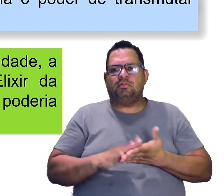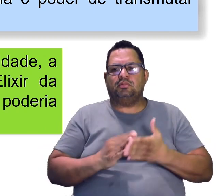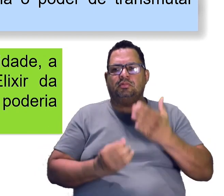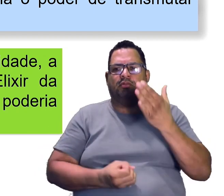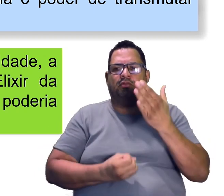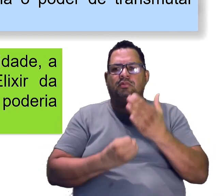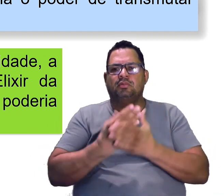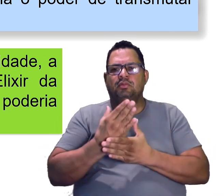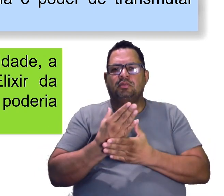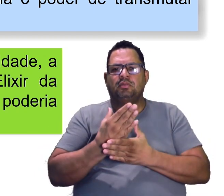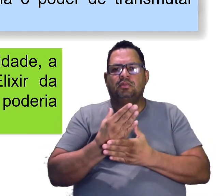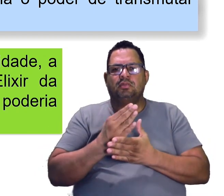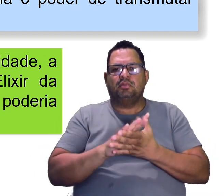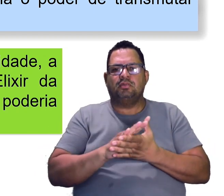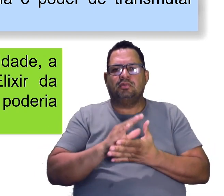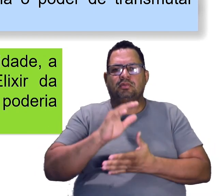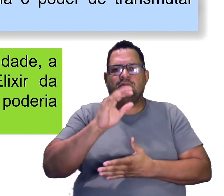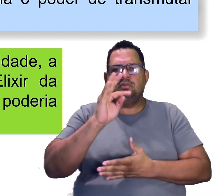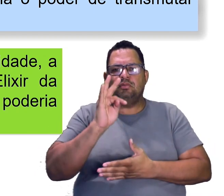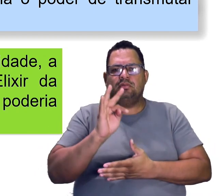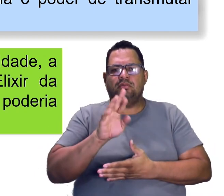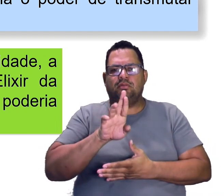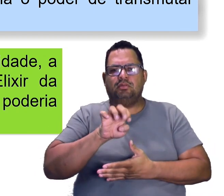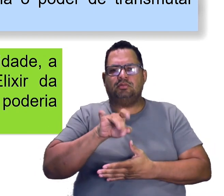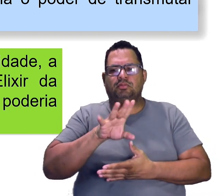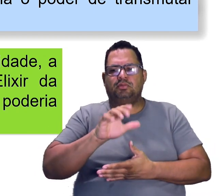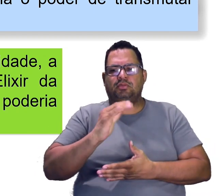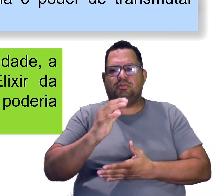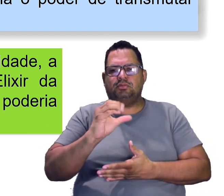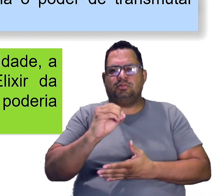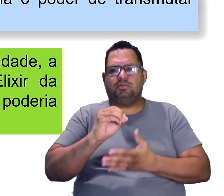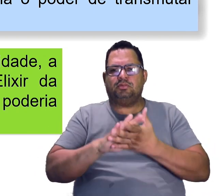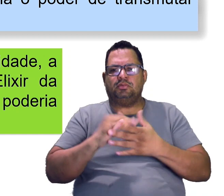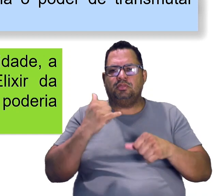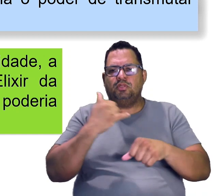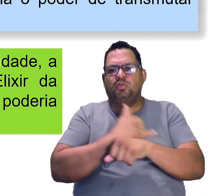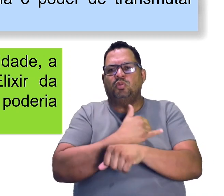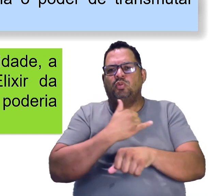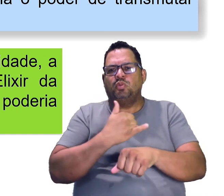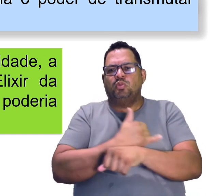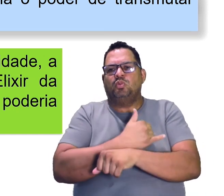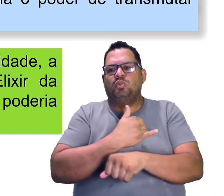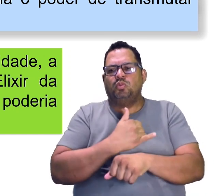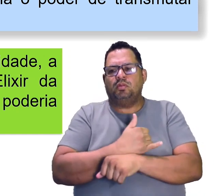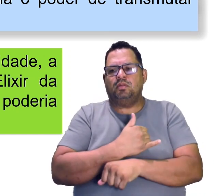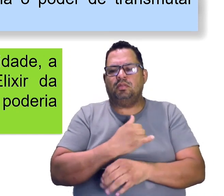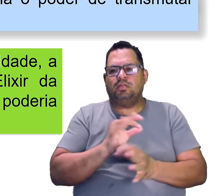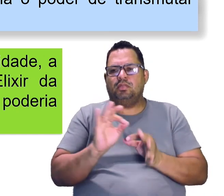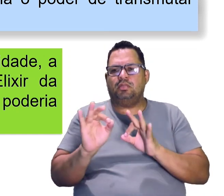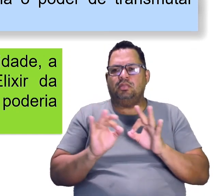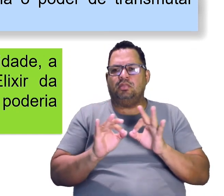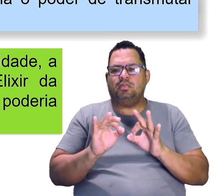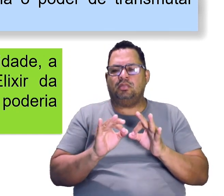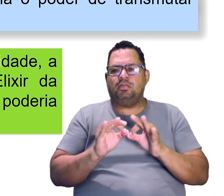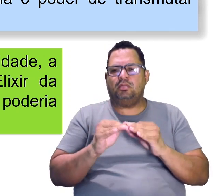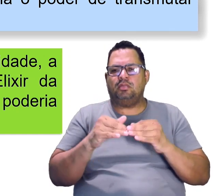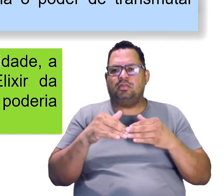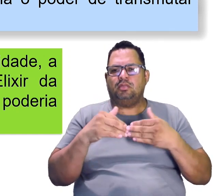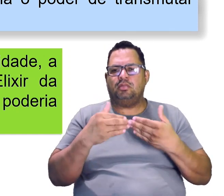surgiu o que chamamos de transmutação dos metais. E a transmutação dos metais